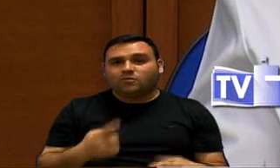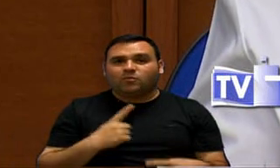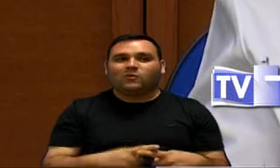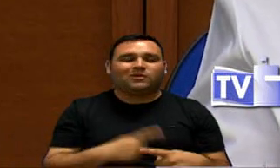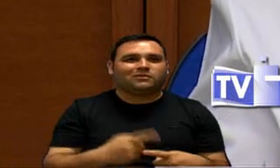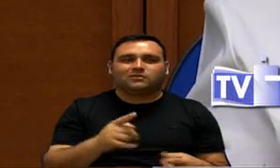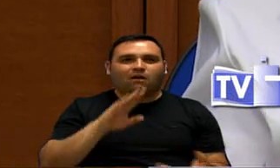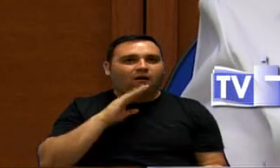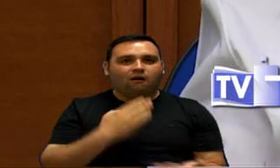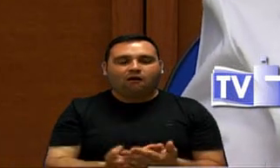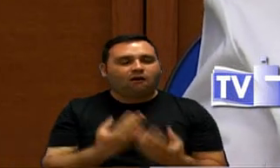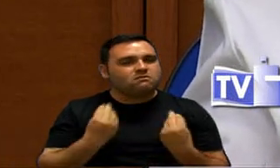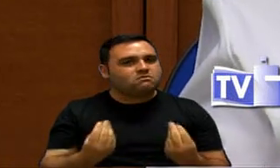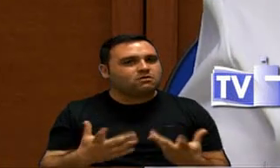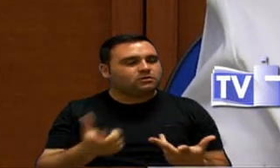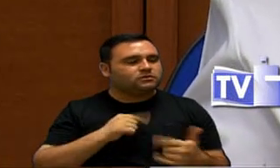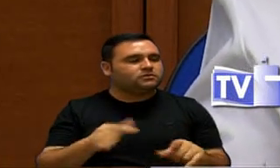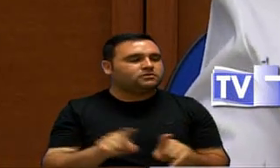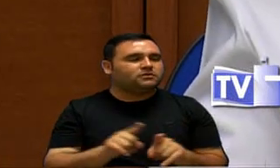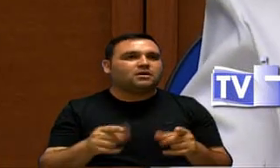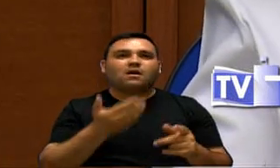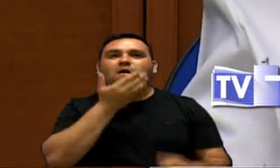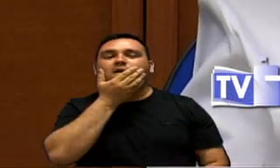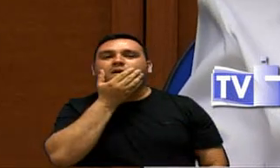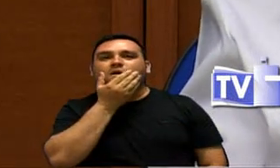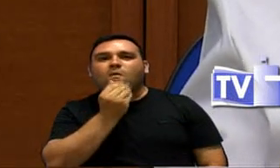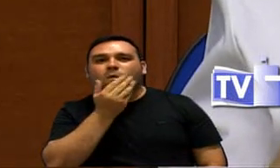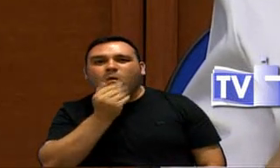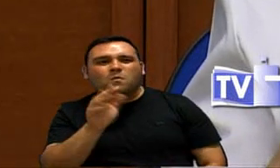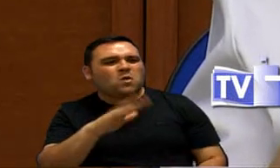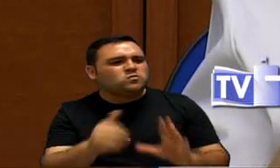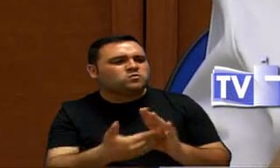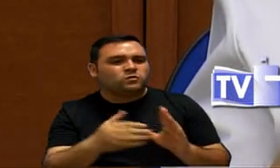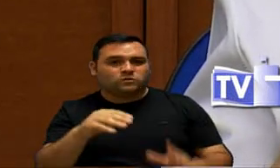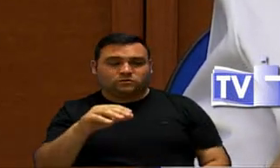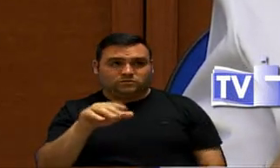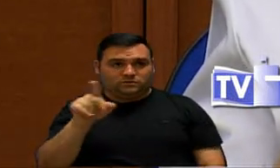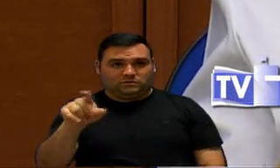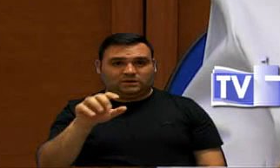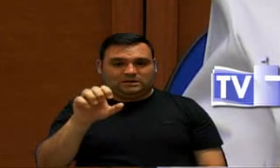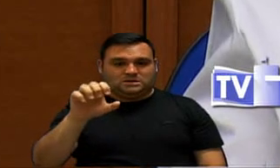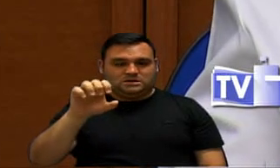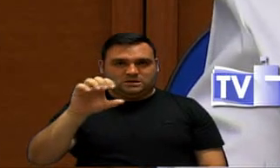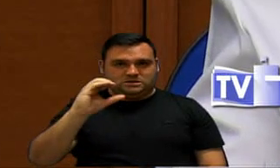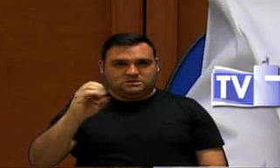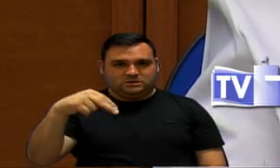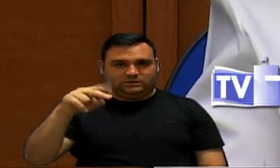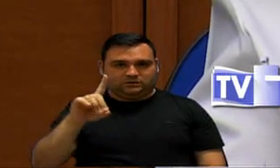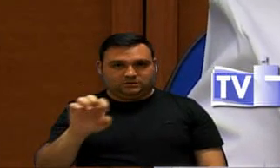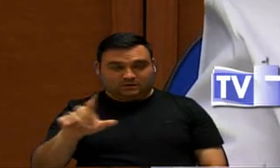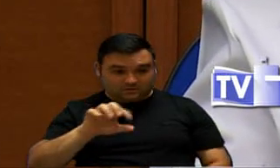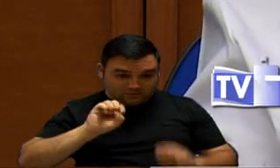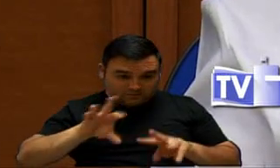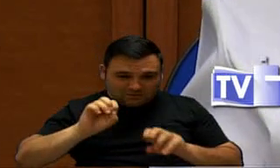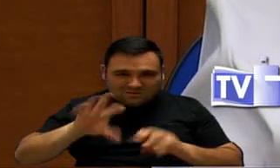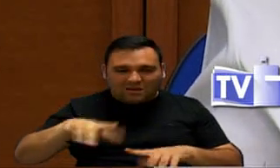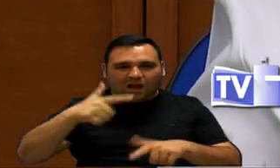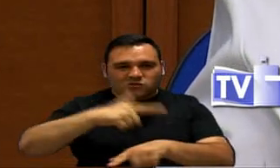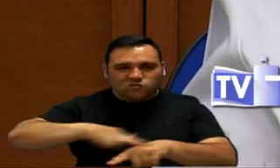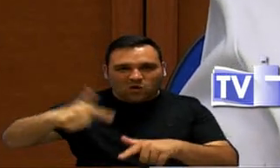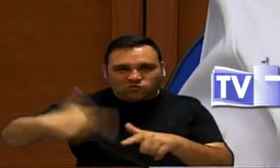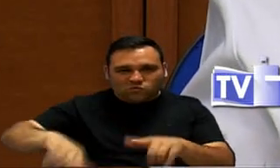é inacreditável que os homens que passam pelo Serave, que estão sendo reabilitados, reeducados, seja lá o